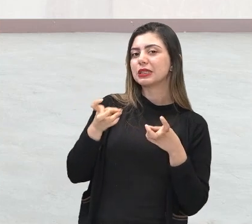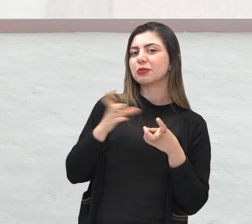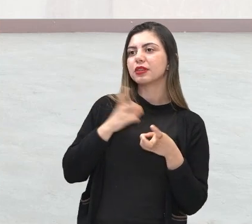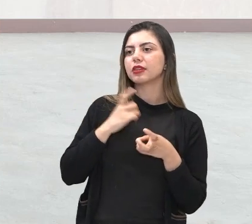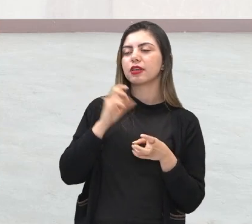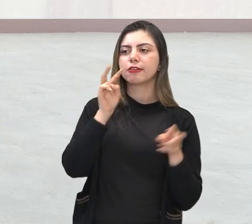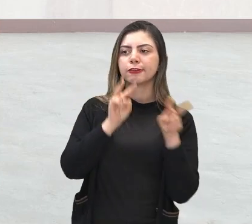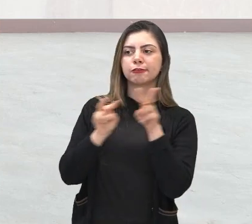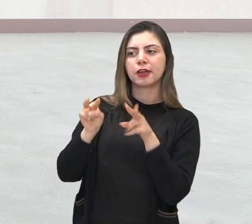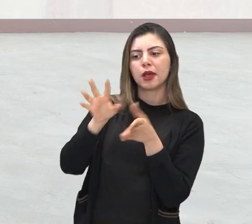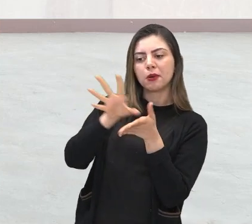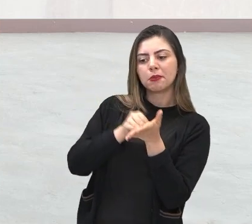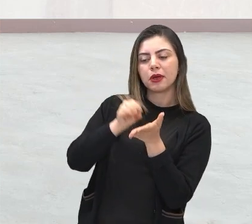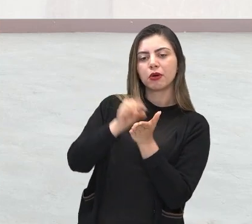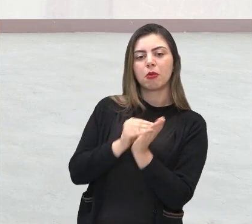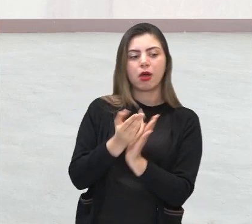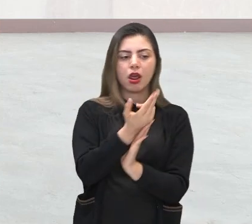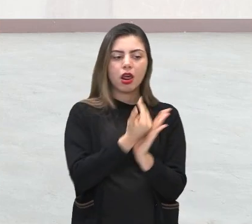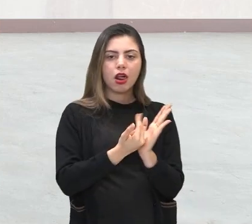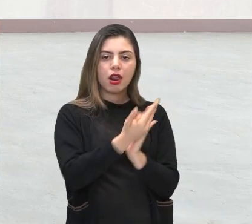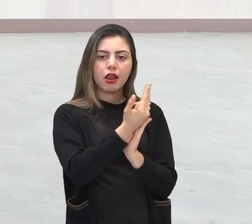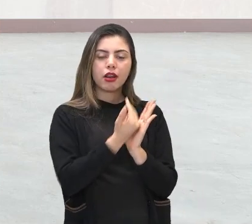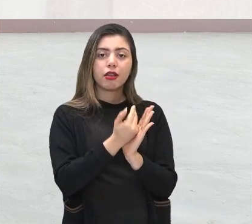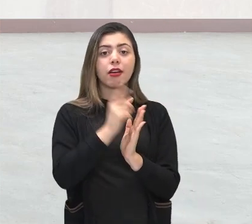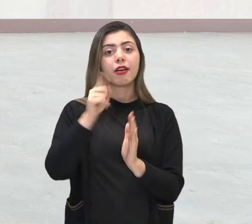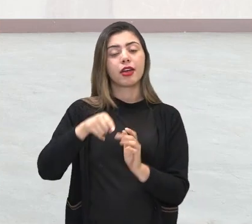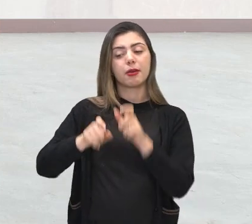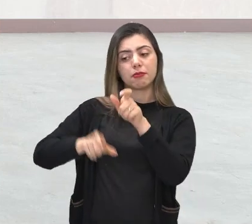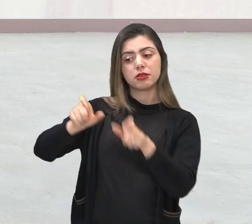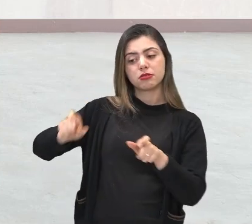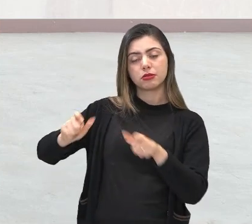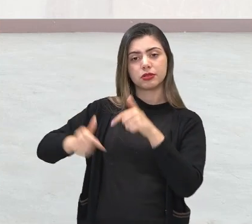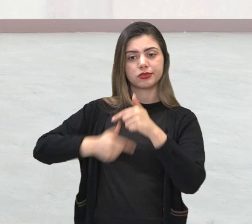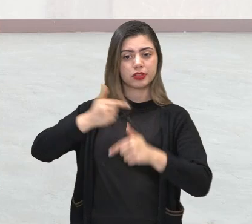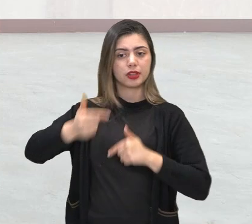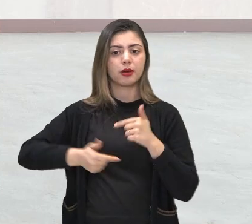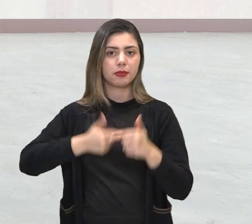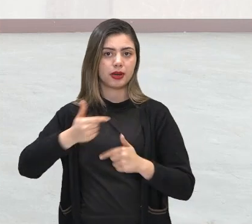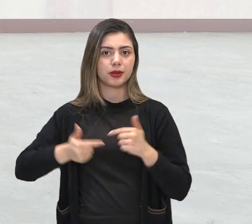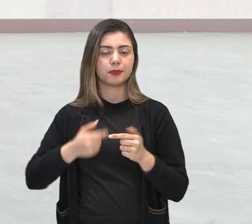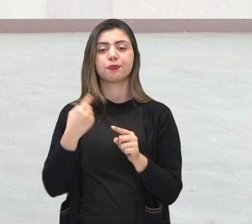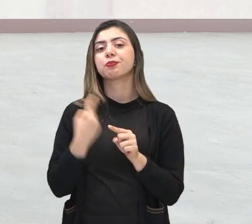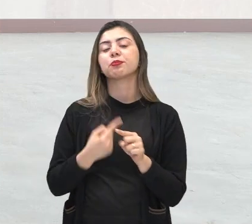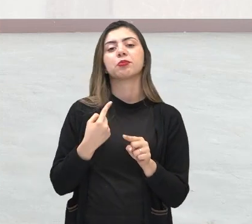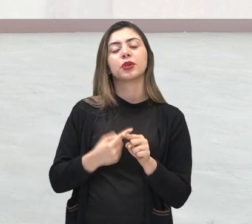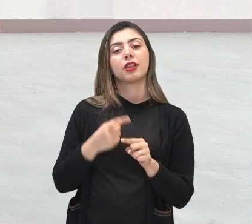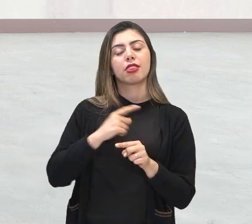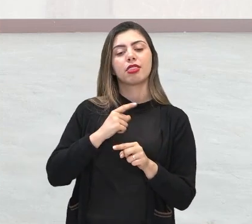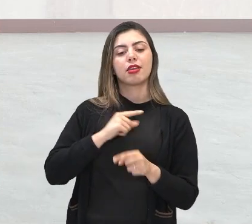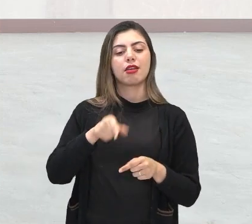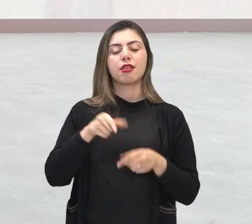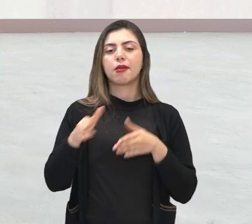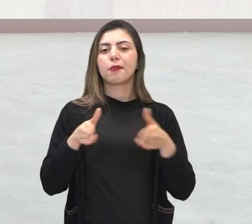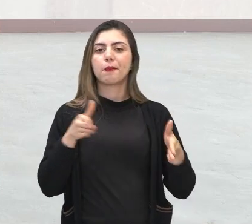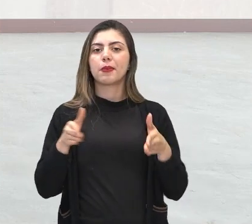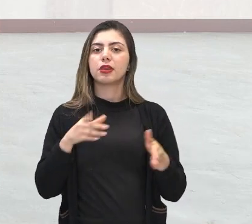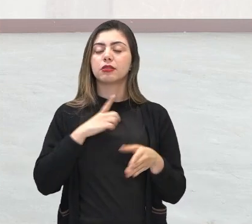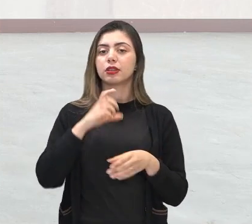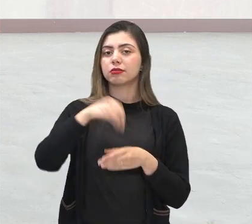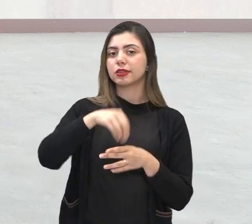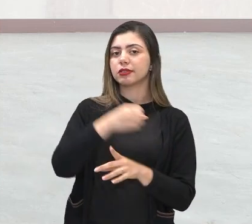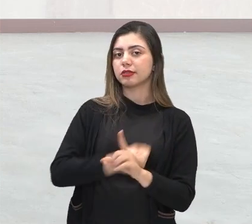eh muitas vezes a representação de trabalhadores né porque estava-se ali num momento social